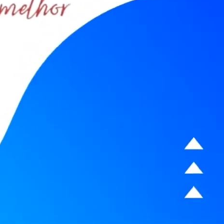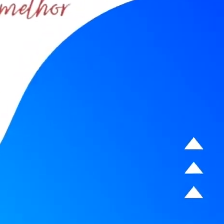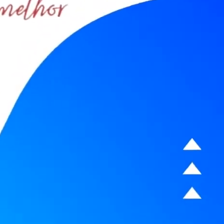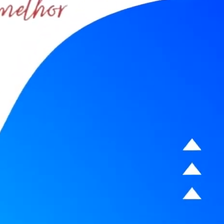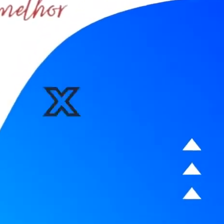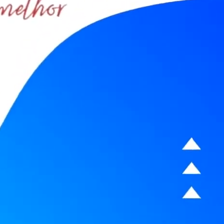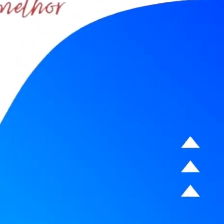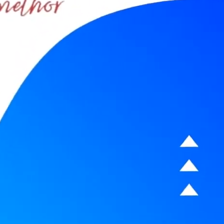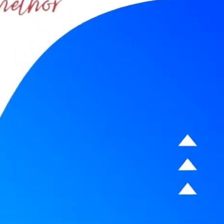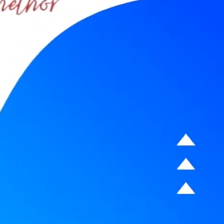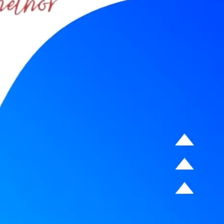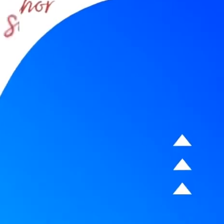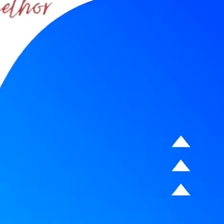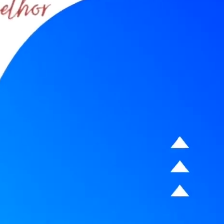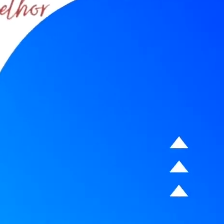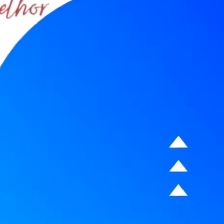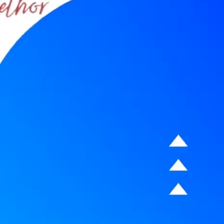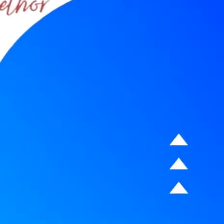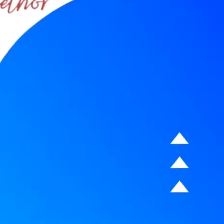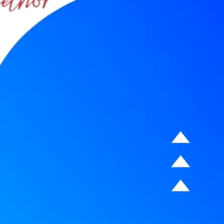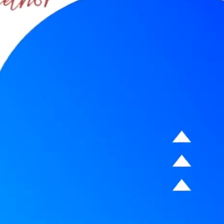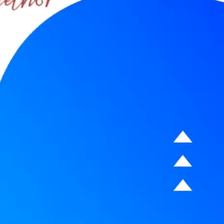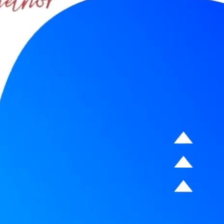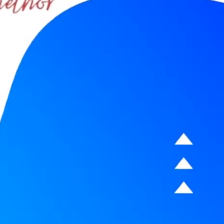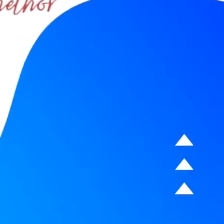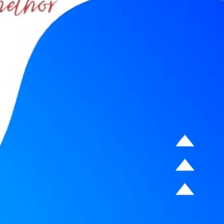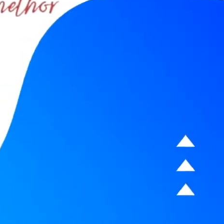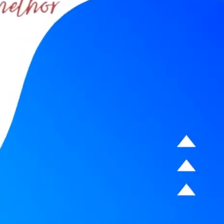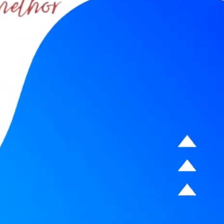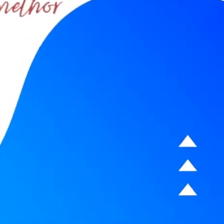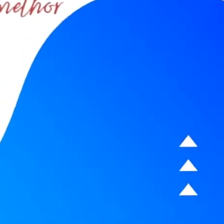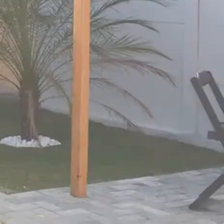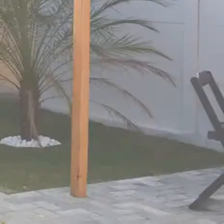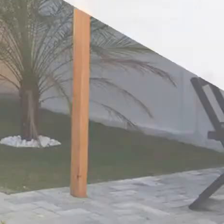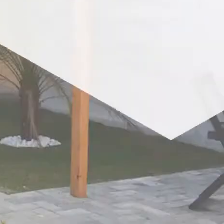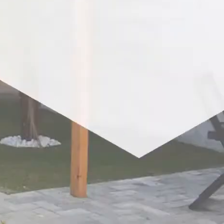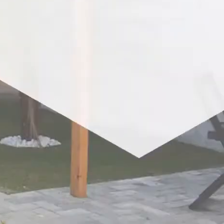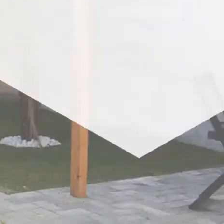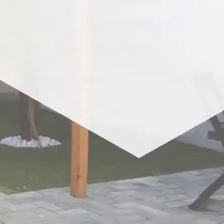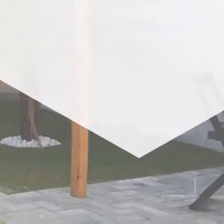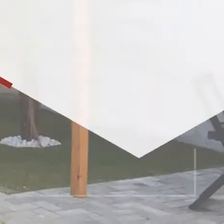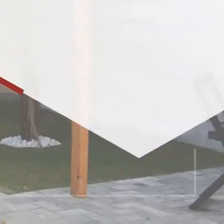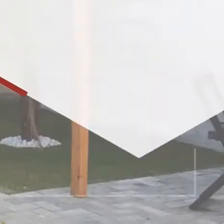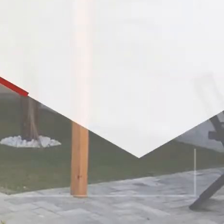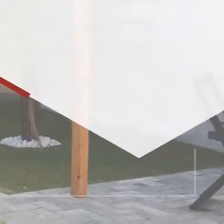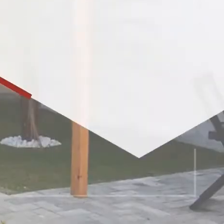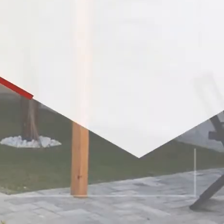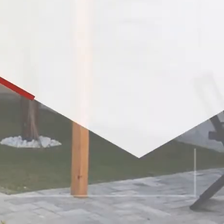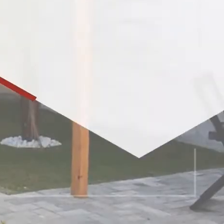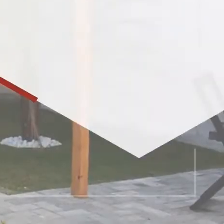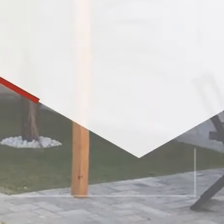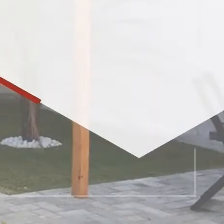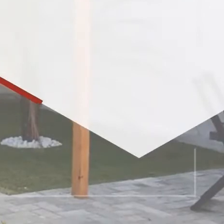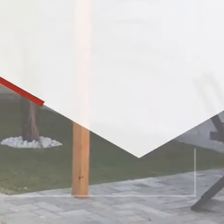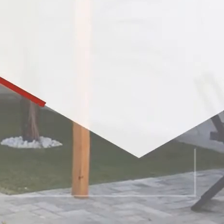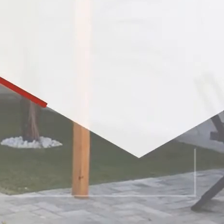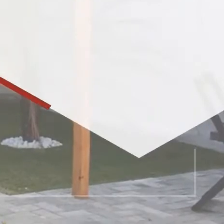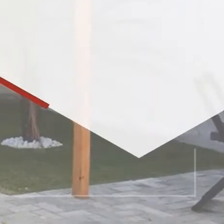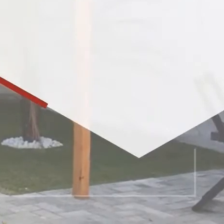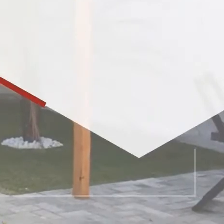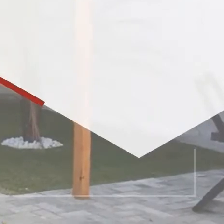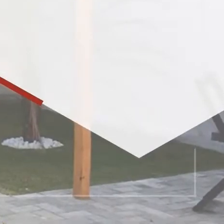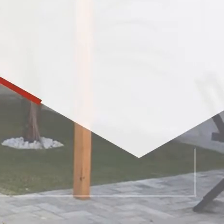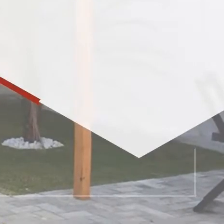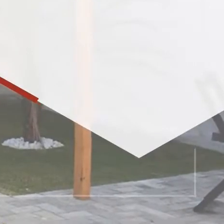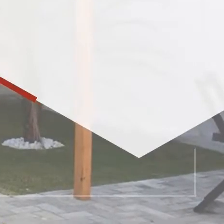Cardeal, porque o mundo é pra se ver melhor. Ei, Psyu, você já conhece os benefícios de realizar o sonho da